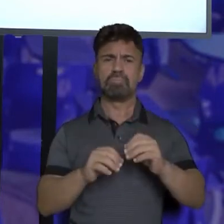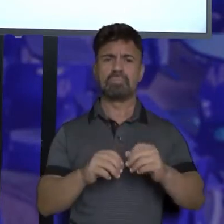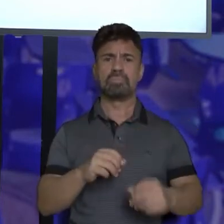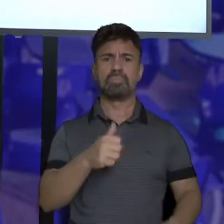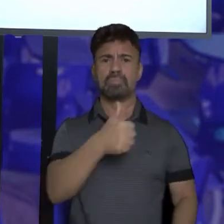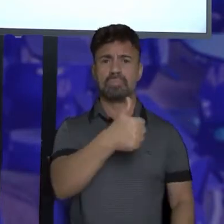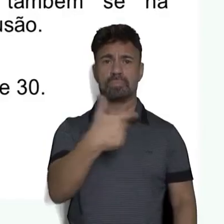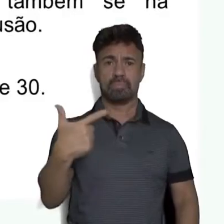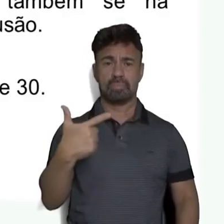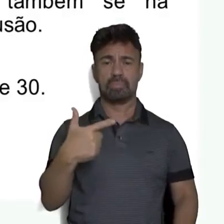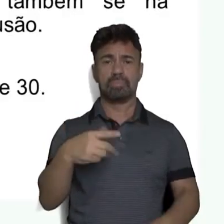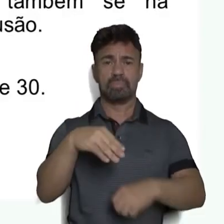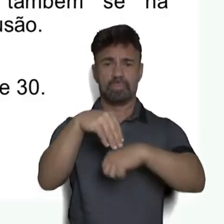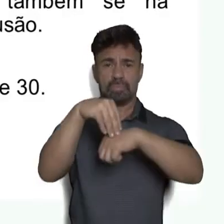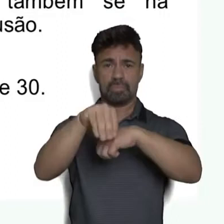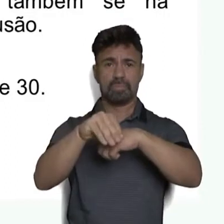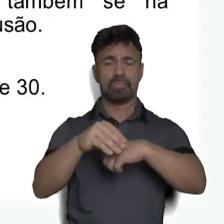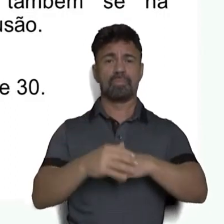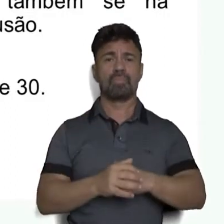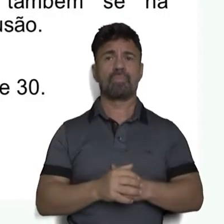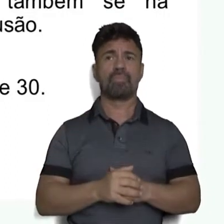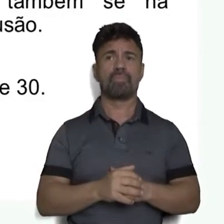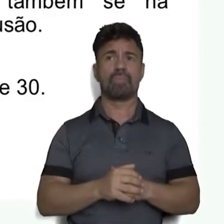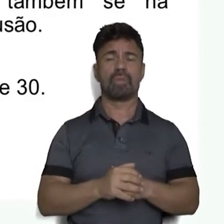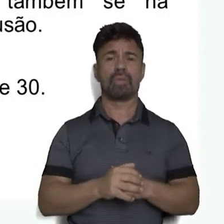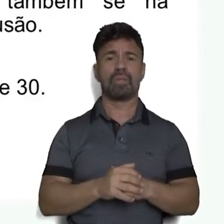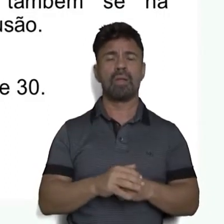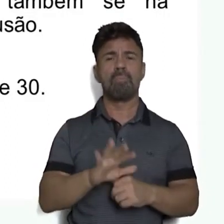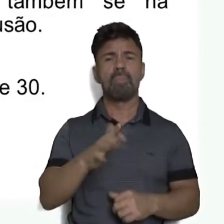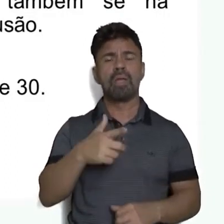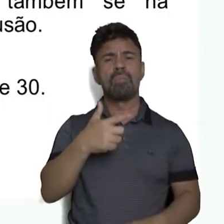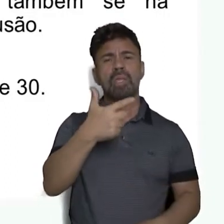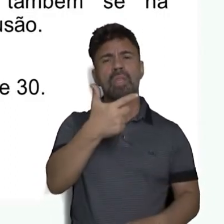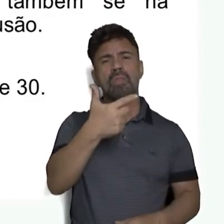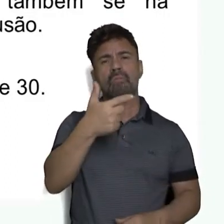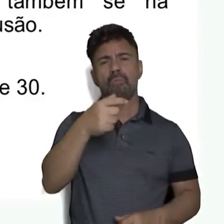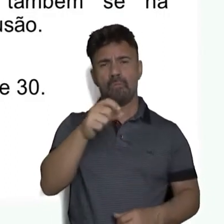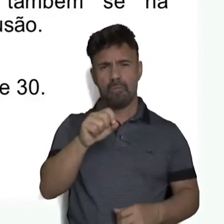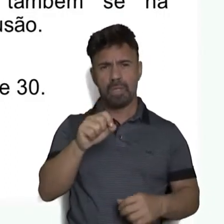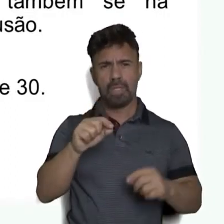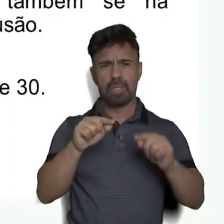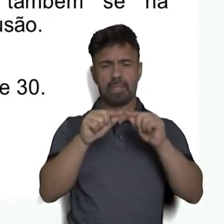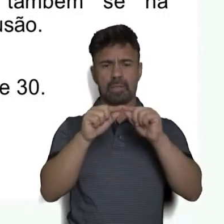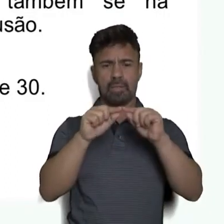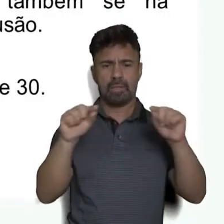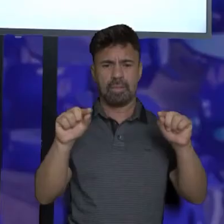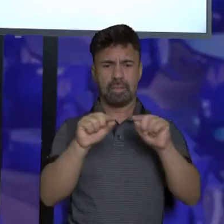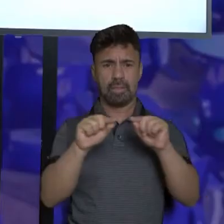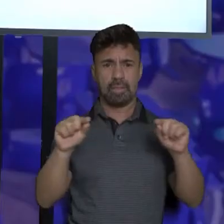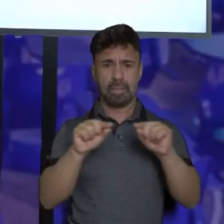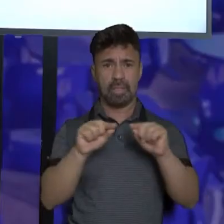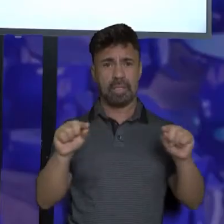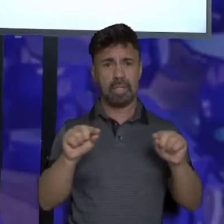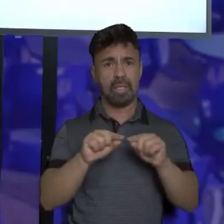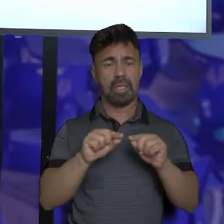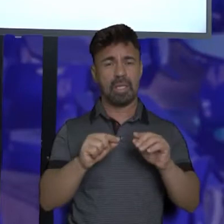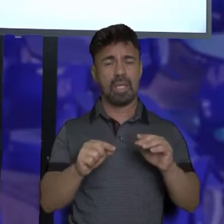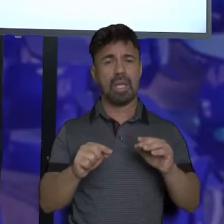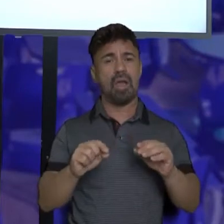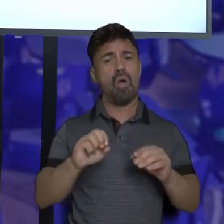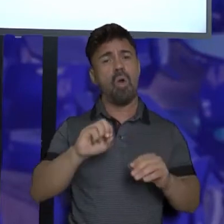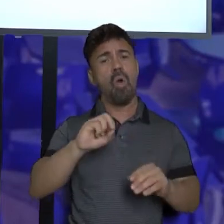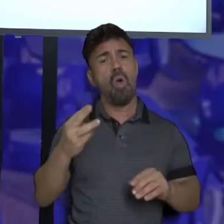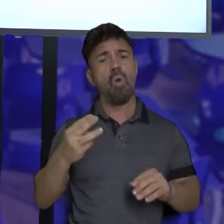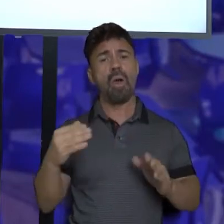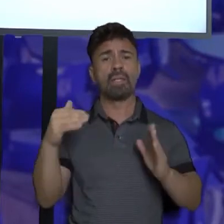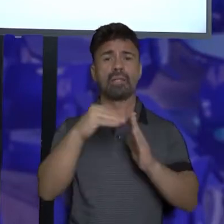12ª dica e última, mínimo de 20 linhas escritas e máximo de 30. Esse é o padrão da maioria dos